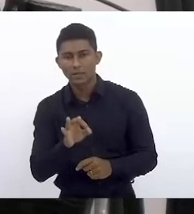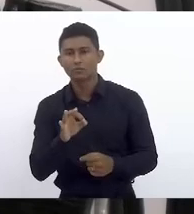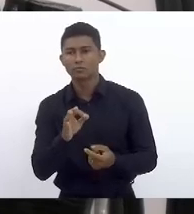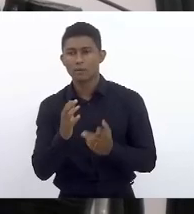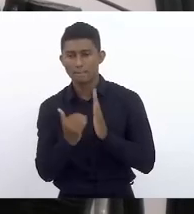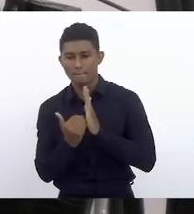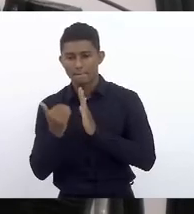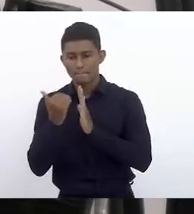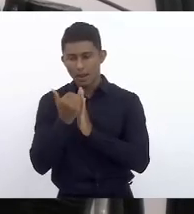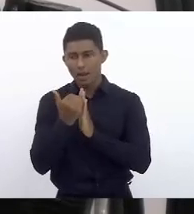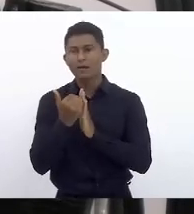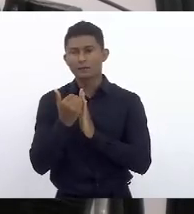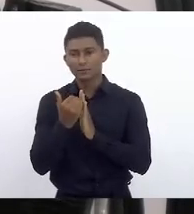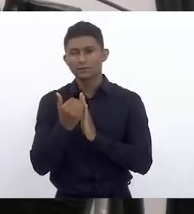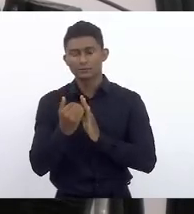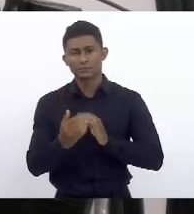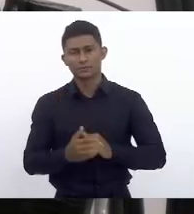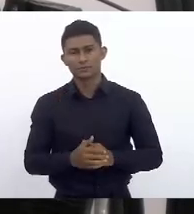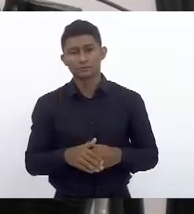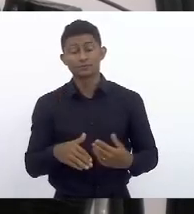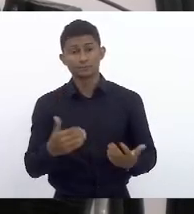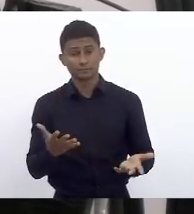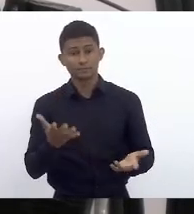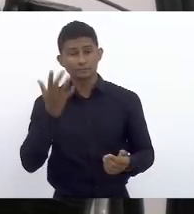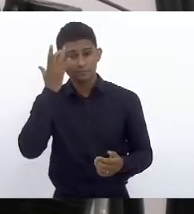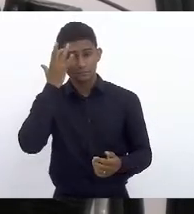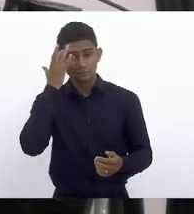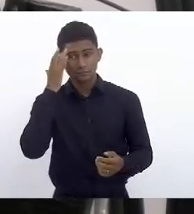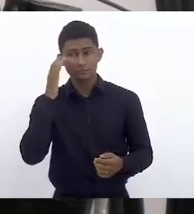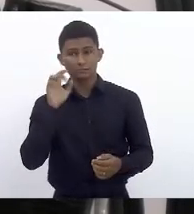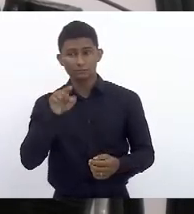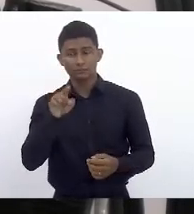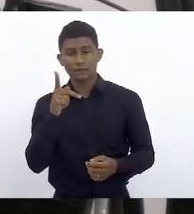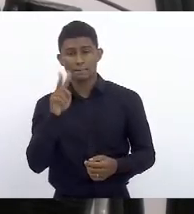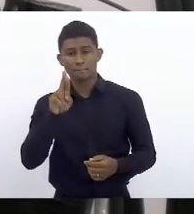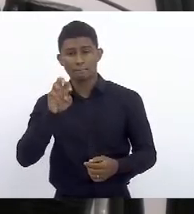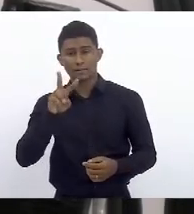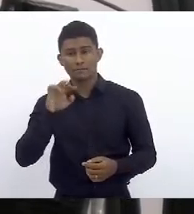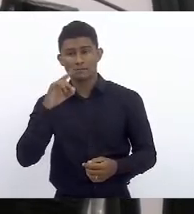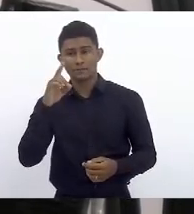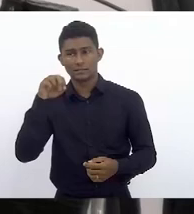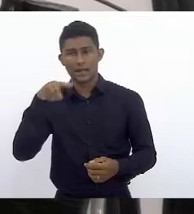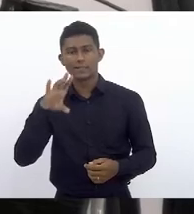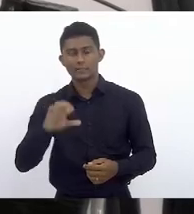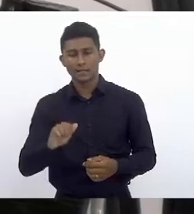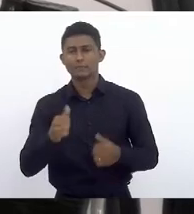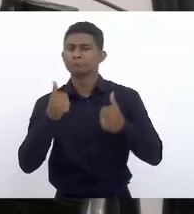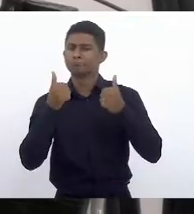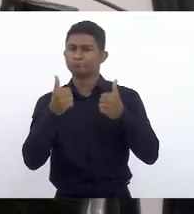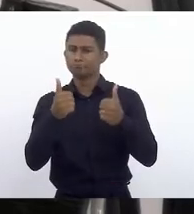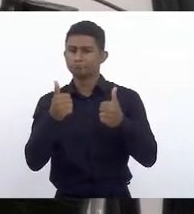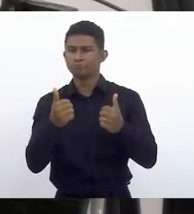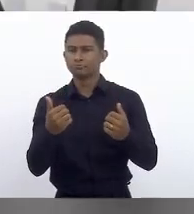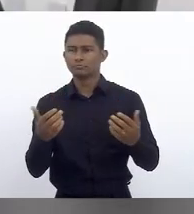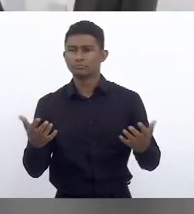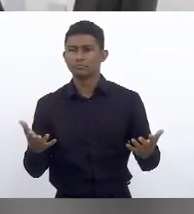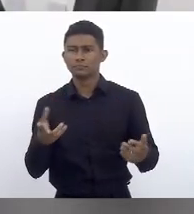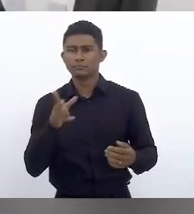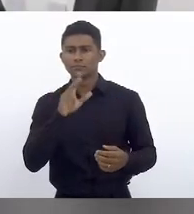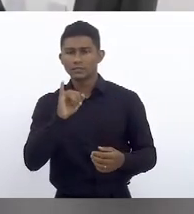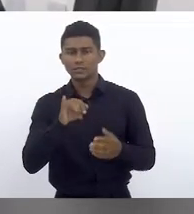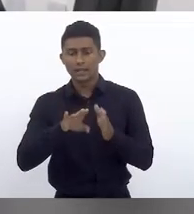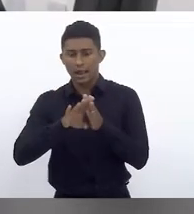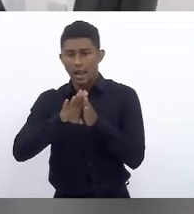ao ano anterior. Então, acho que em relação à Previdência está bem, bem, bem tranquilo. O Estado hoje... E se for negativa, vai cobrir,